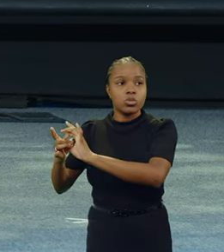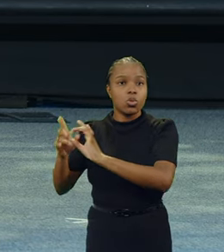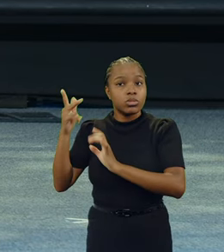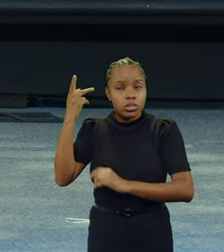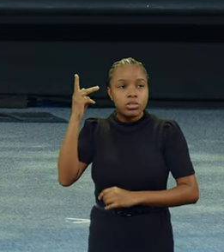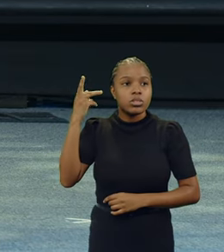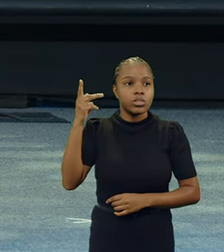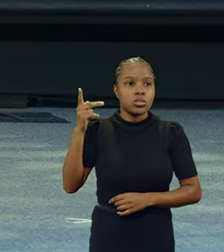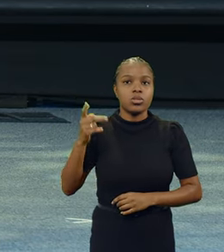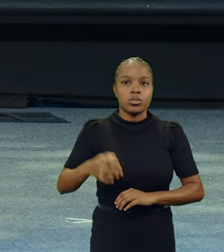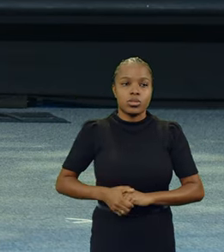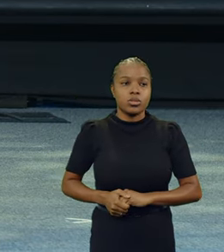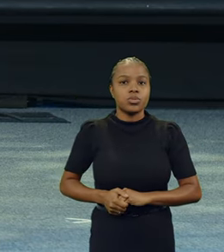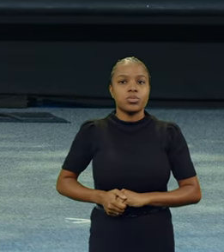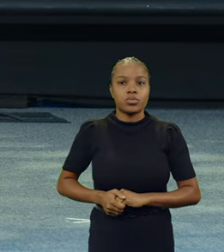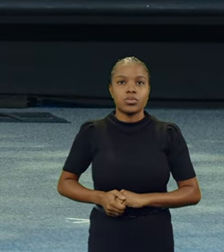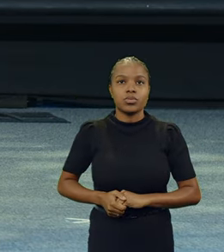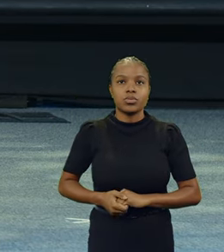propósito de Deus.